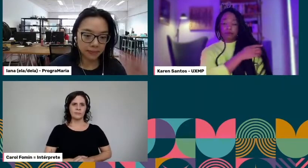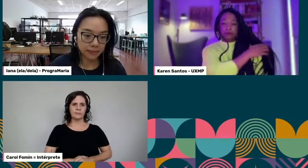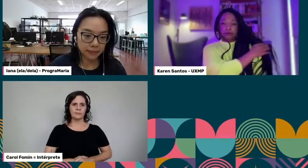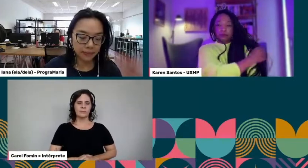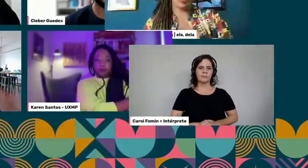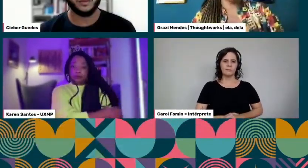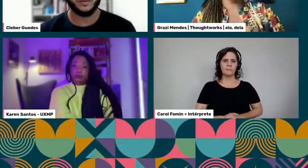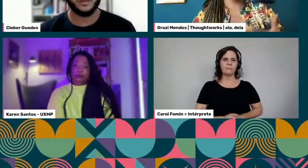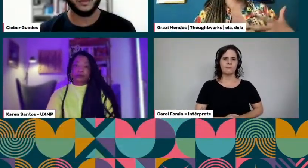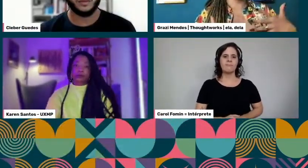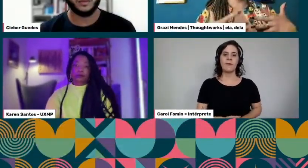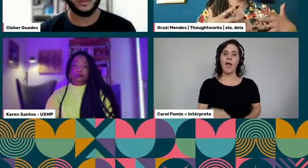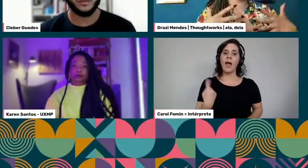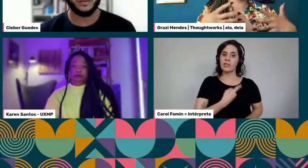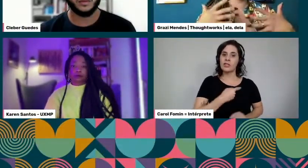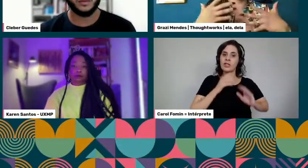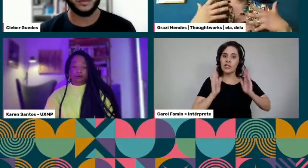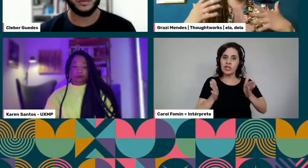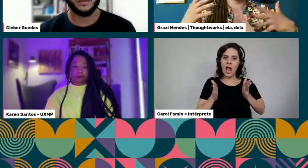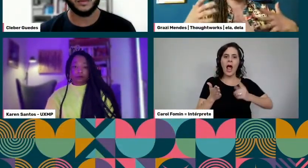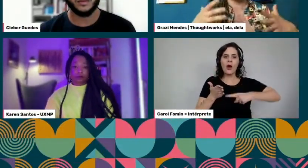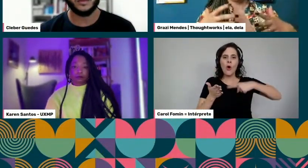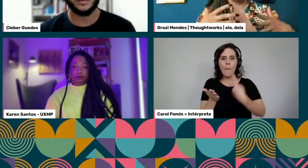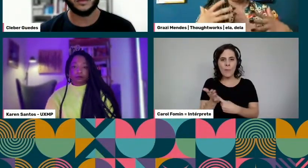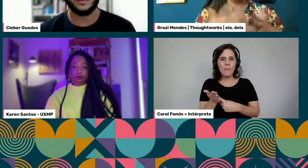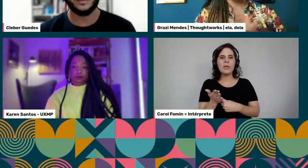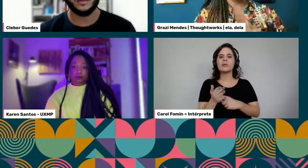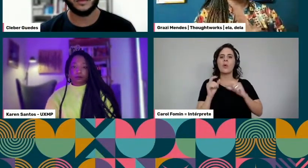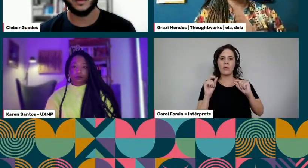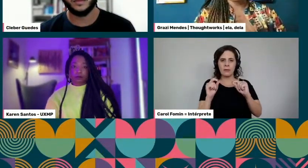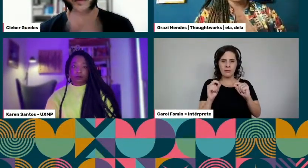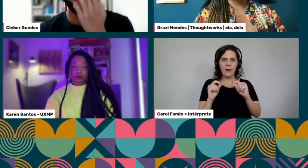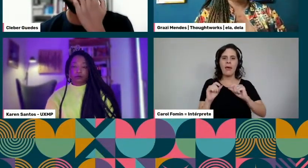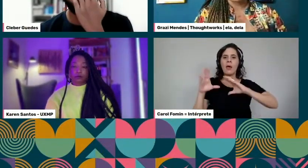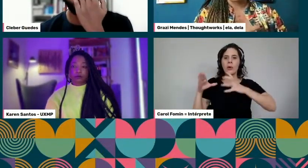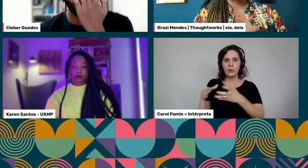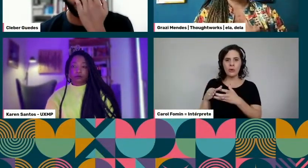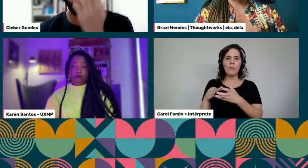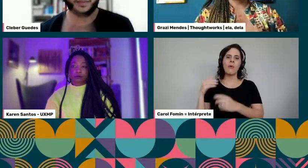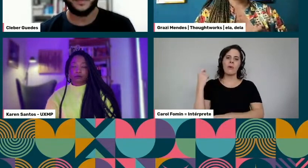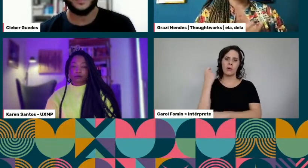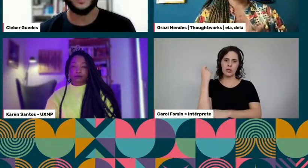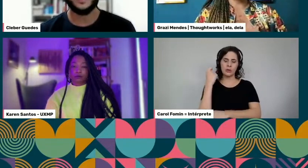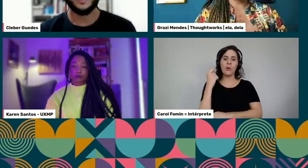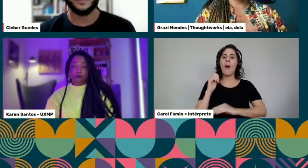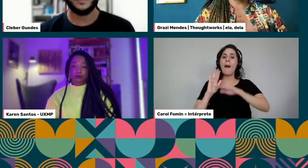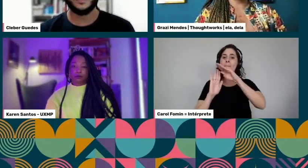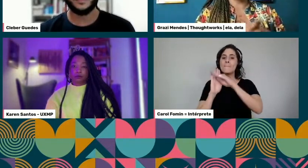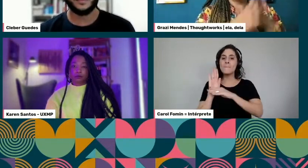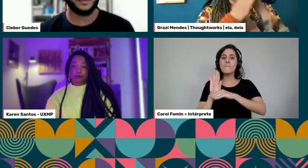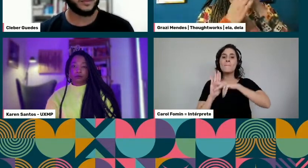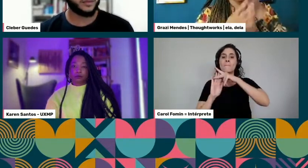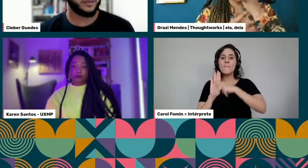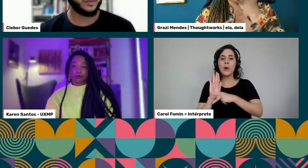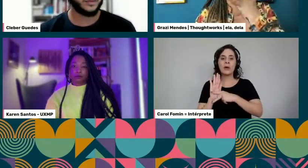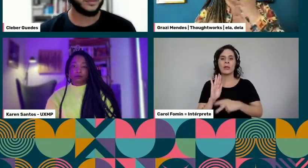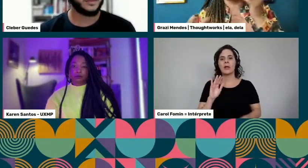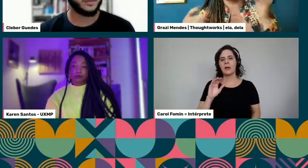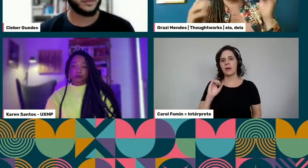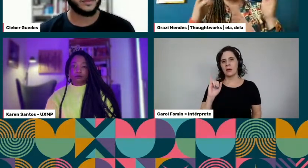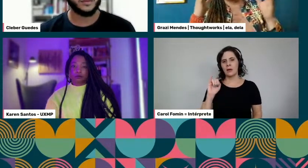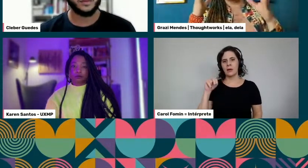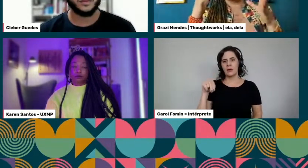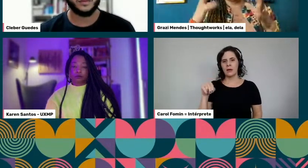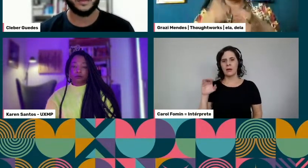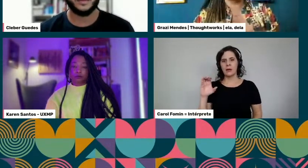também com a PUC do Rio Grande do Sul, que é o programa Inclua. E para esse programa Inclua, é uma